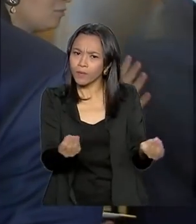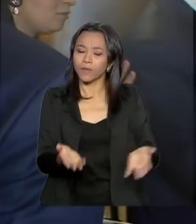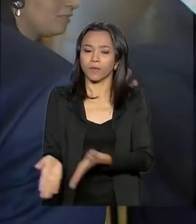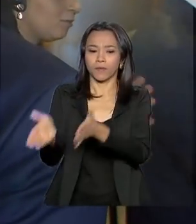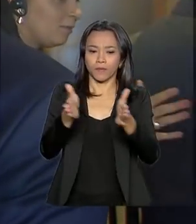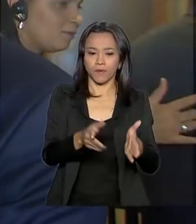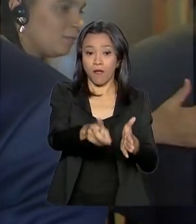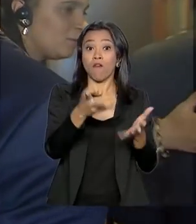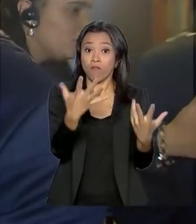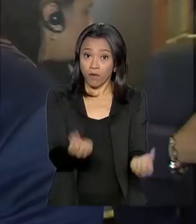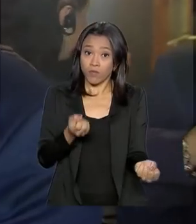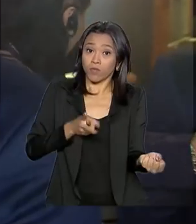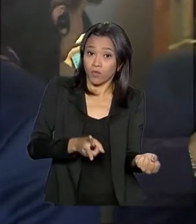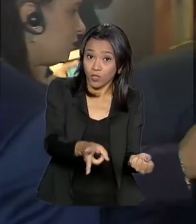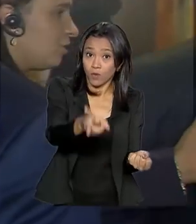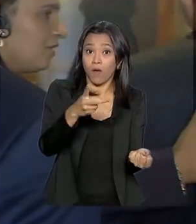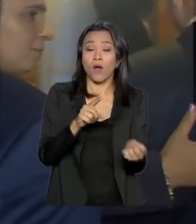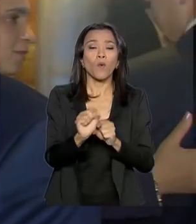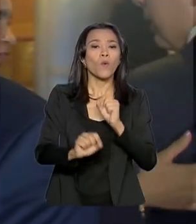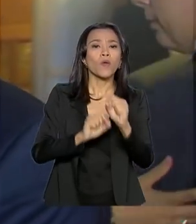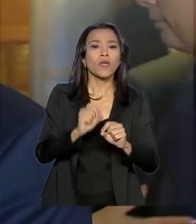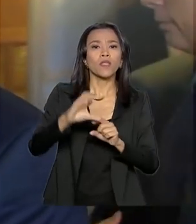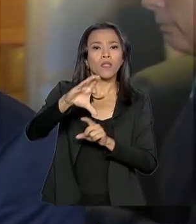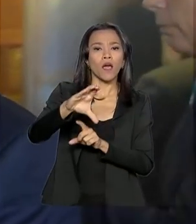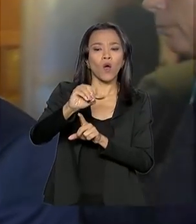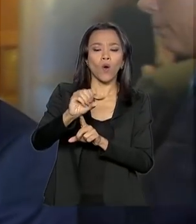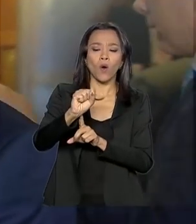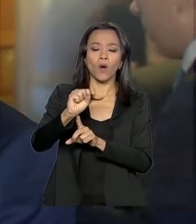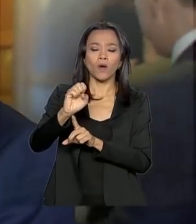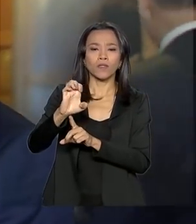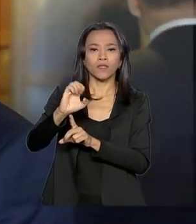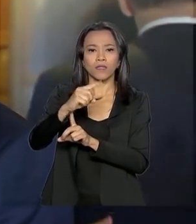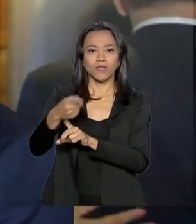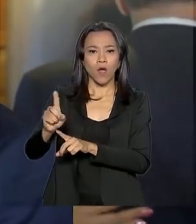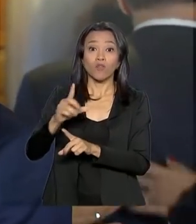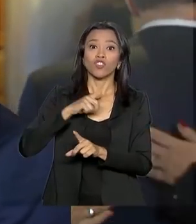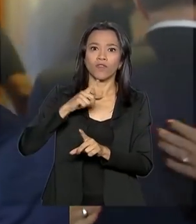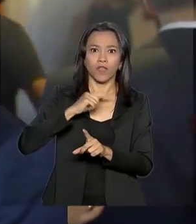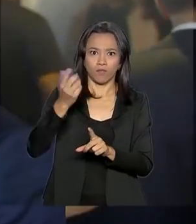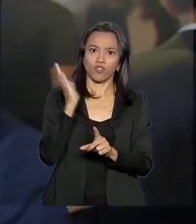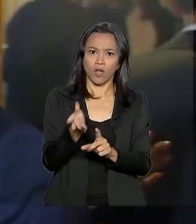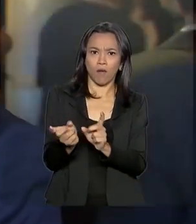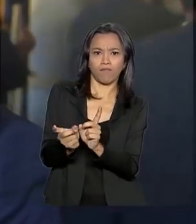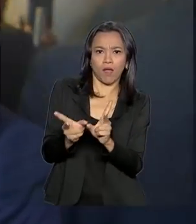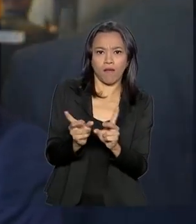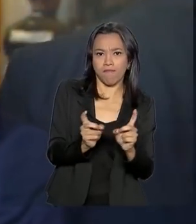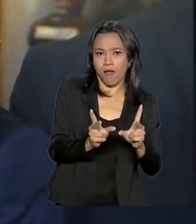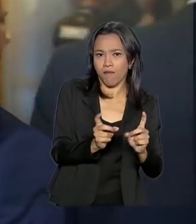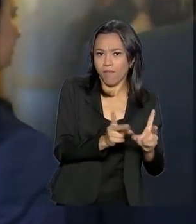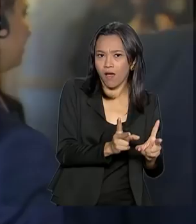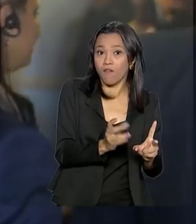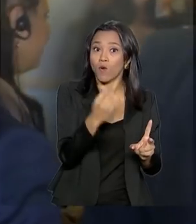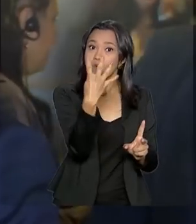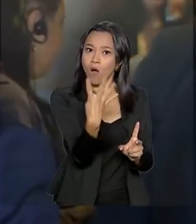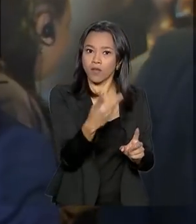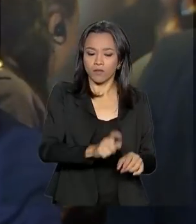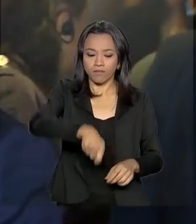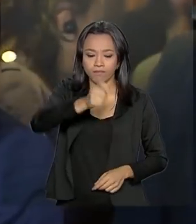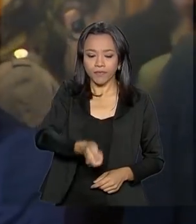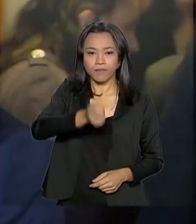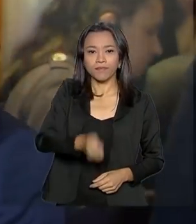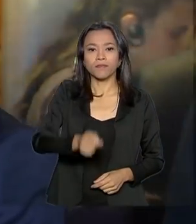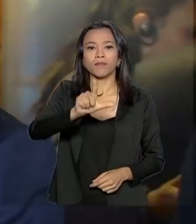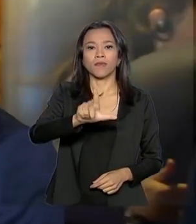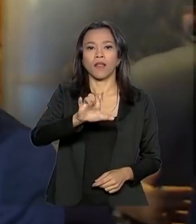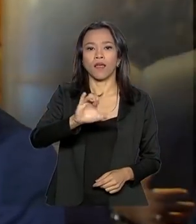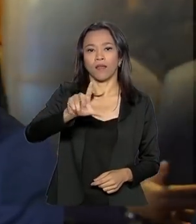continuar seguindo firme na questão das concessões, né? Eu acho que tivemos uma primeira rodada bastante bem sucedida. Foram 4 leilões em sequência, né,